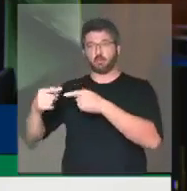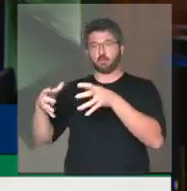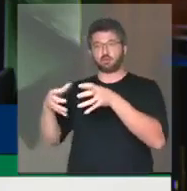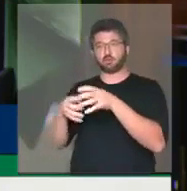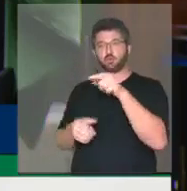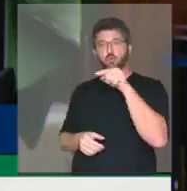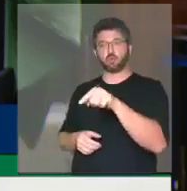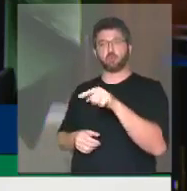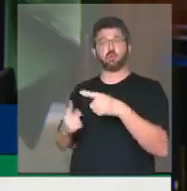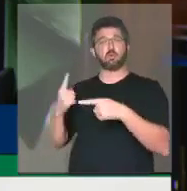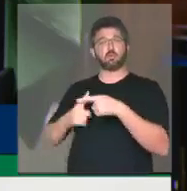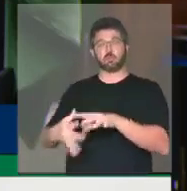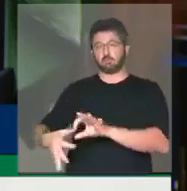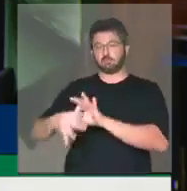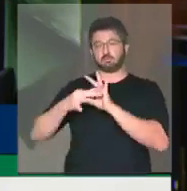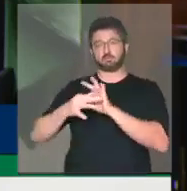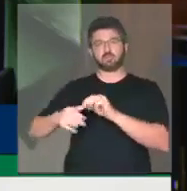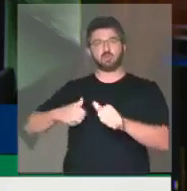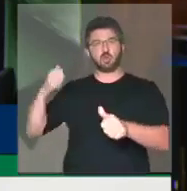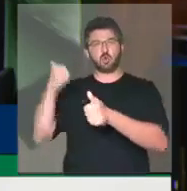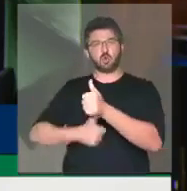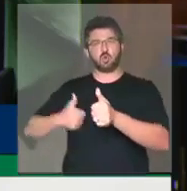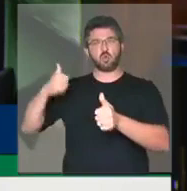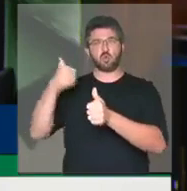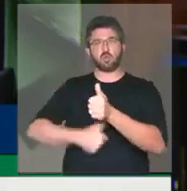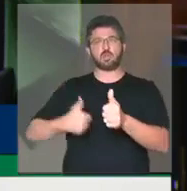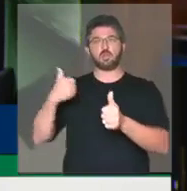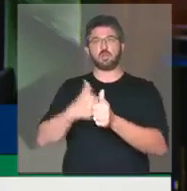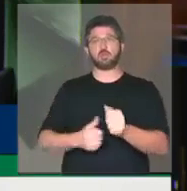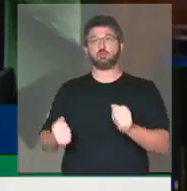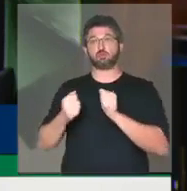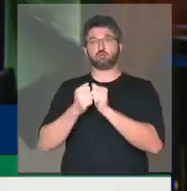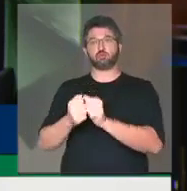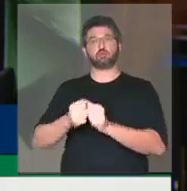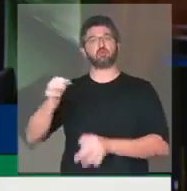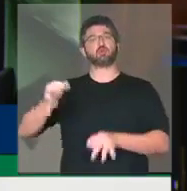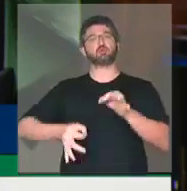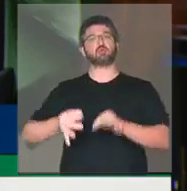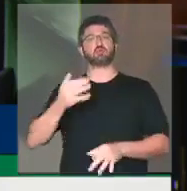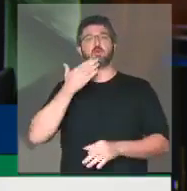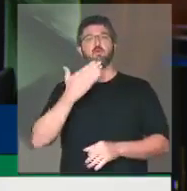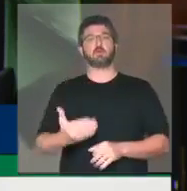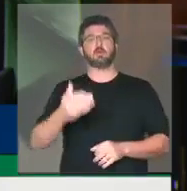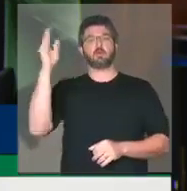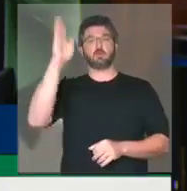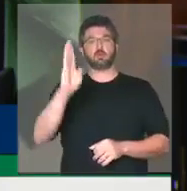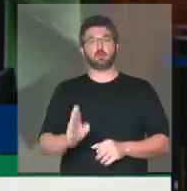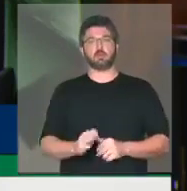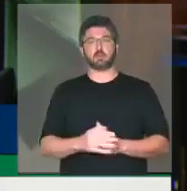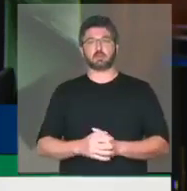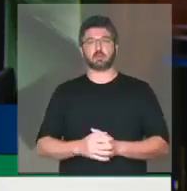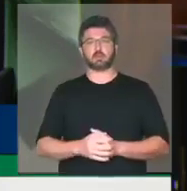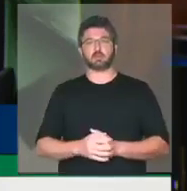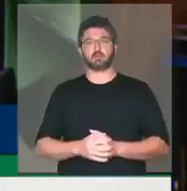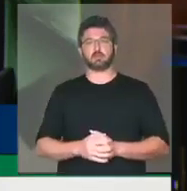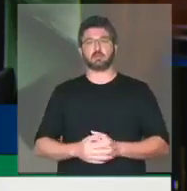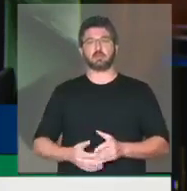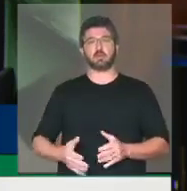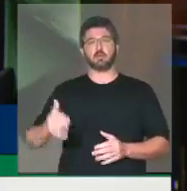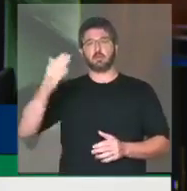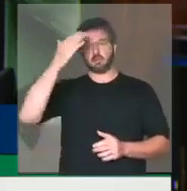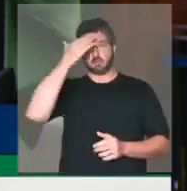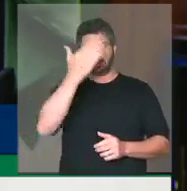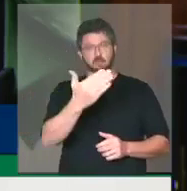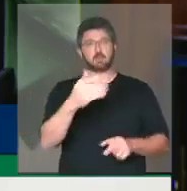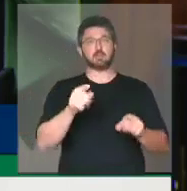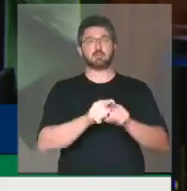oposição, que juntos travamos muitas lutas justas em favor do Brasil. Agradeço aqui ao